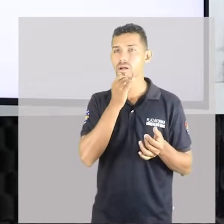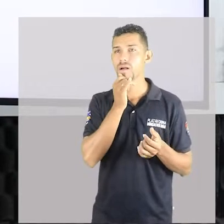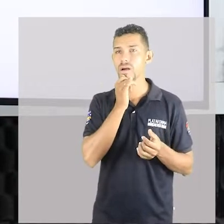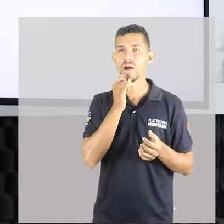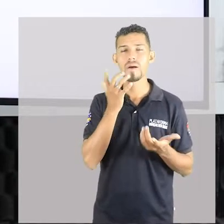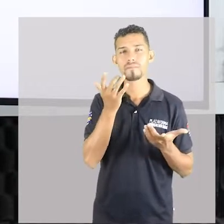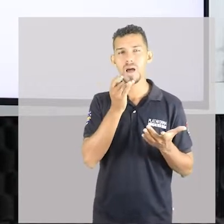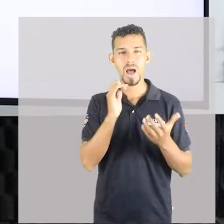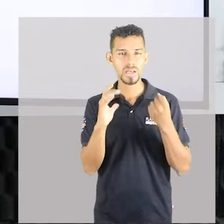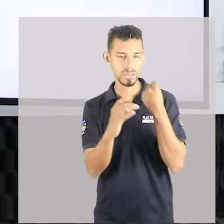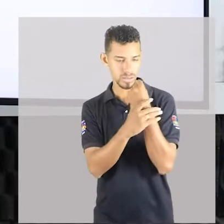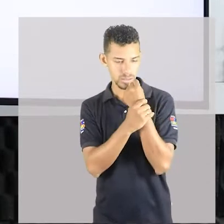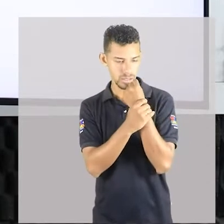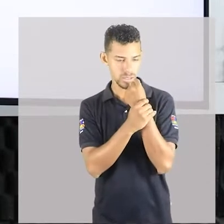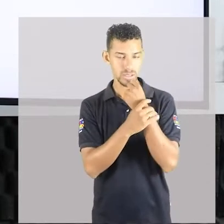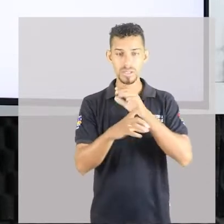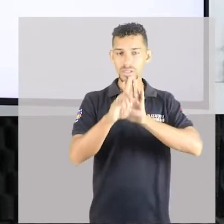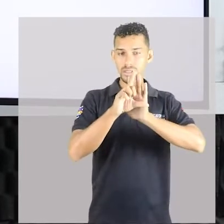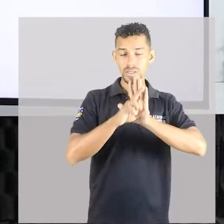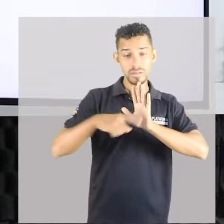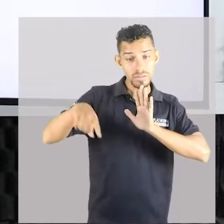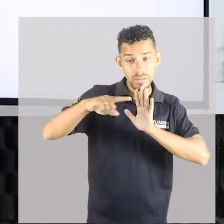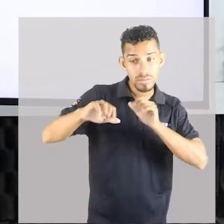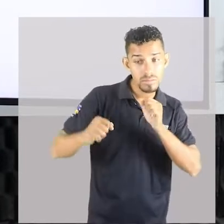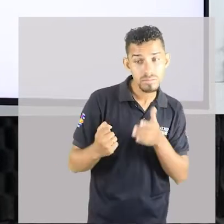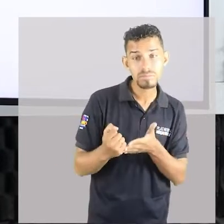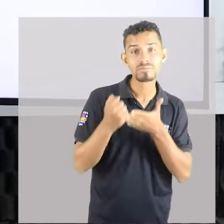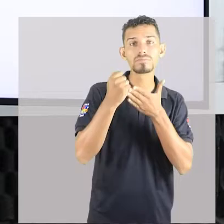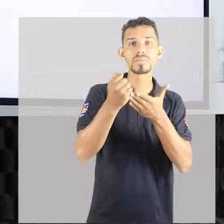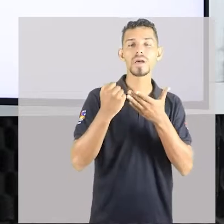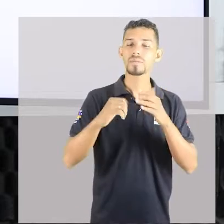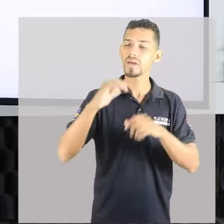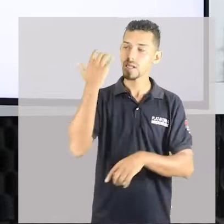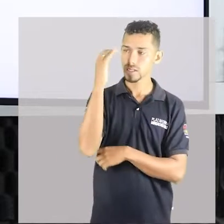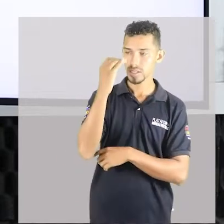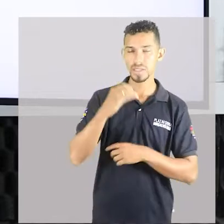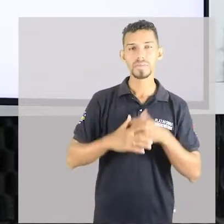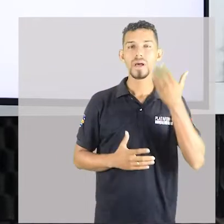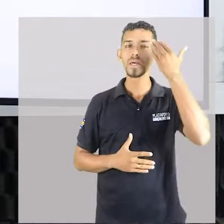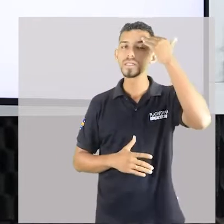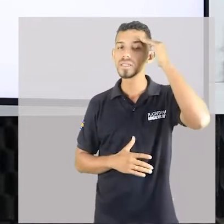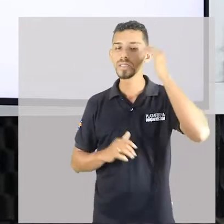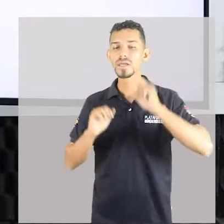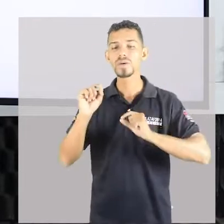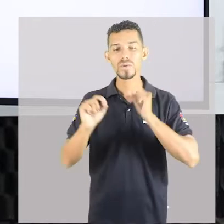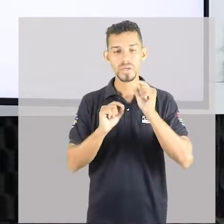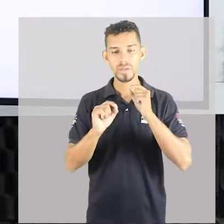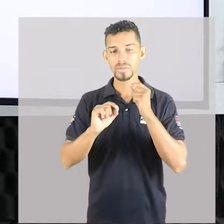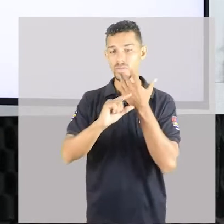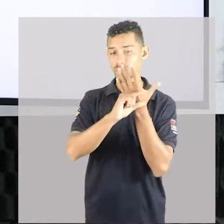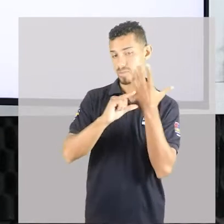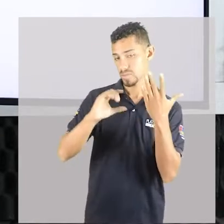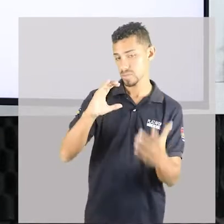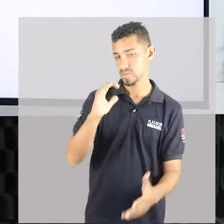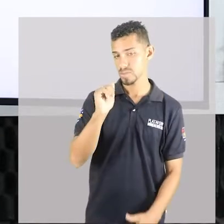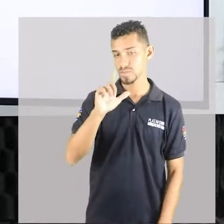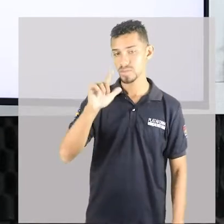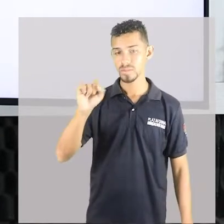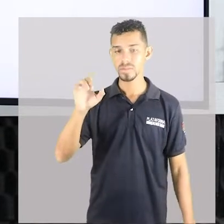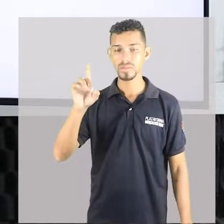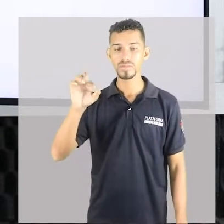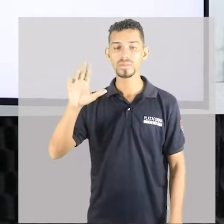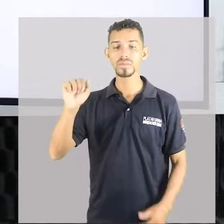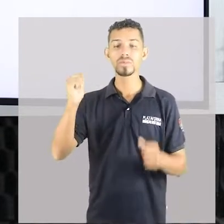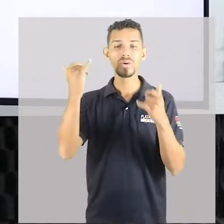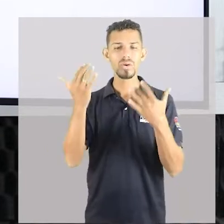mais resguardada e que todo mundo vai apoiar porque eu estou a partir da ciência. Vamos entender o que Darwin diz. Então, o uso distorcido